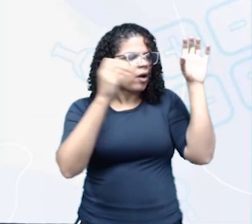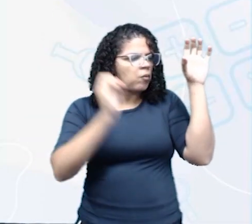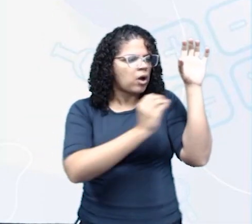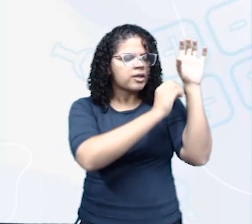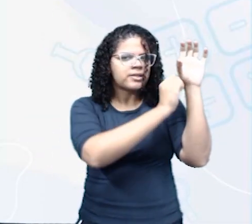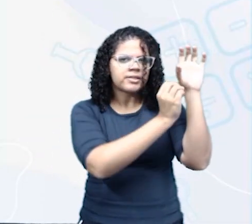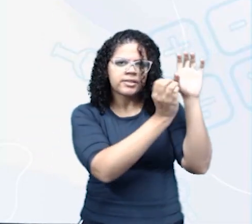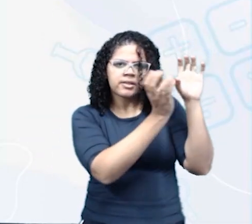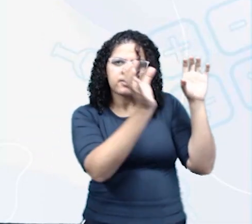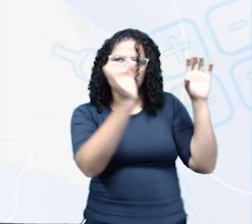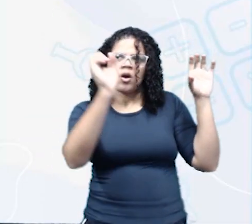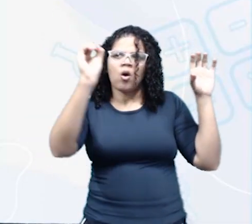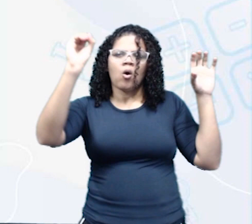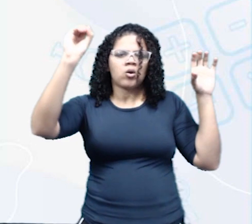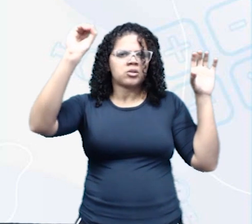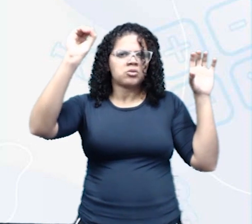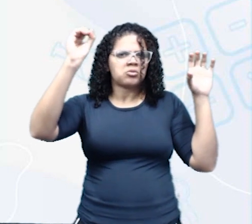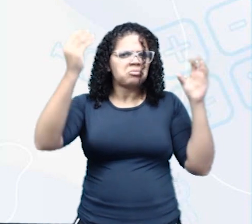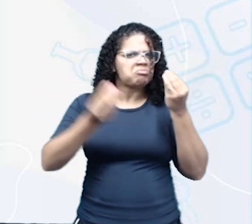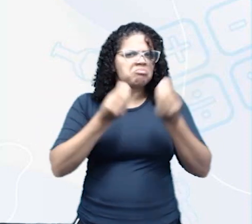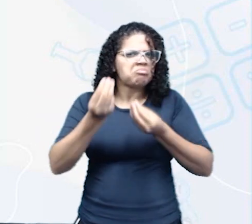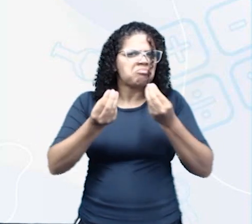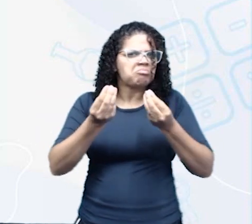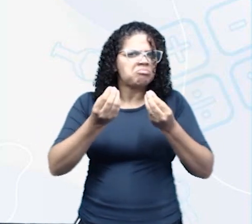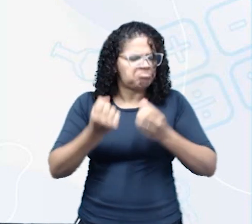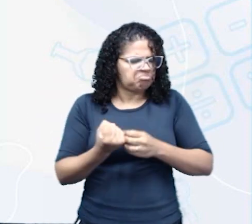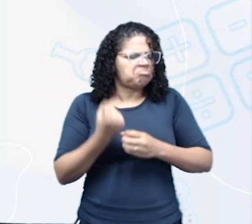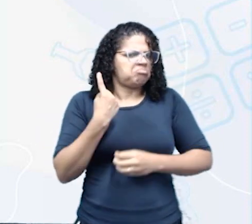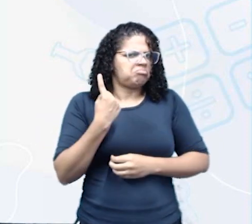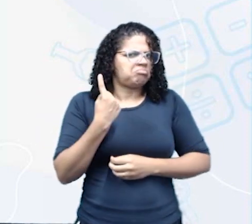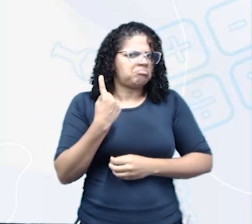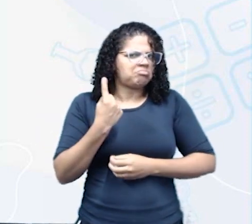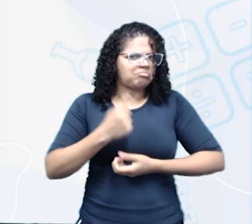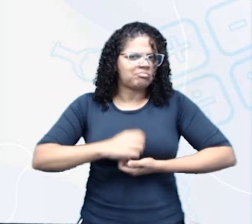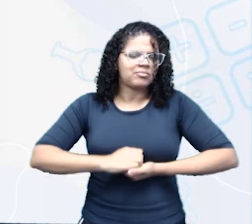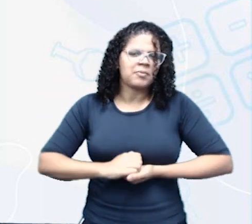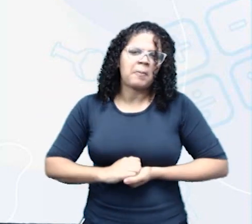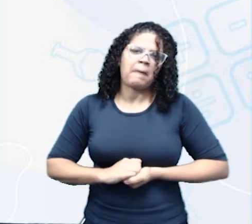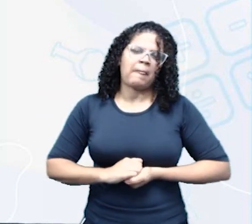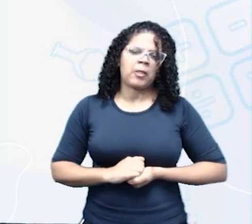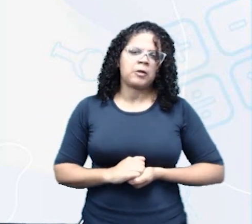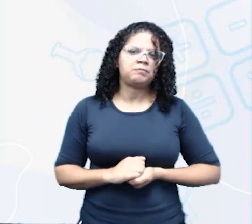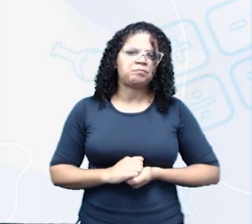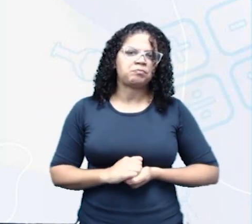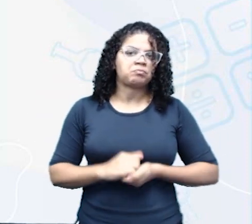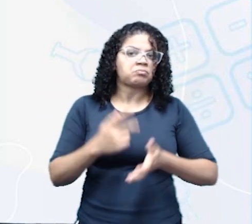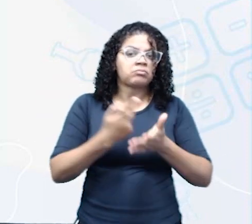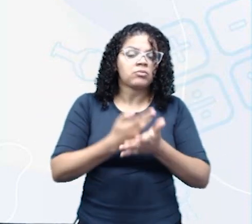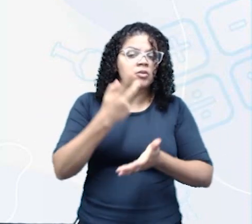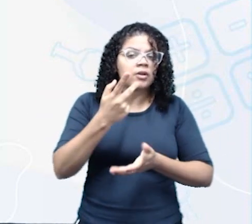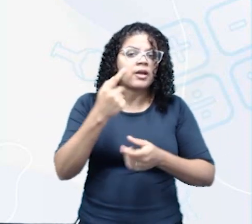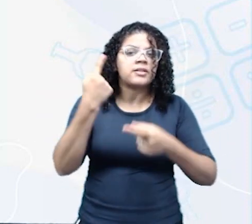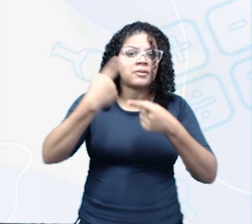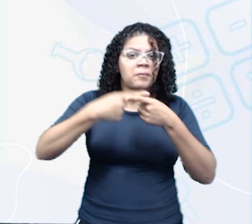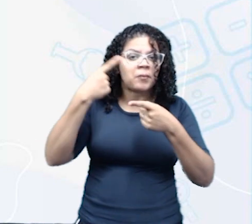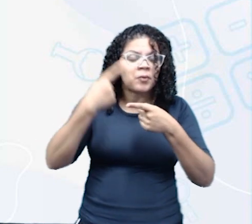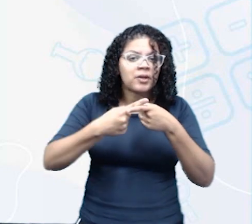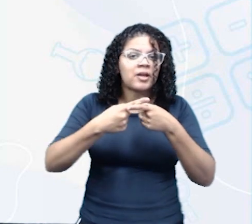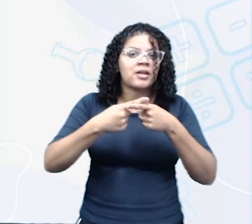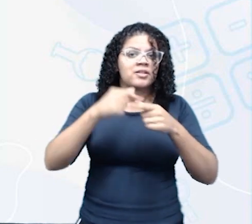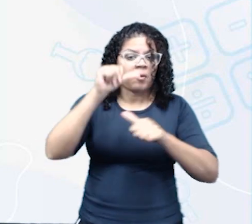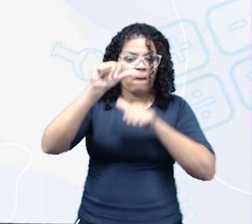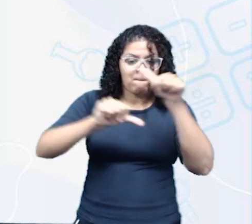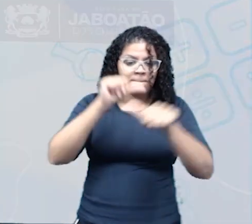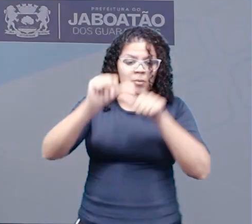oxigênio? É bem estranho, não é? Bom, isso acontece porque são